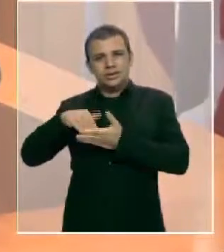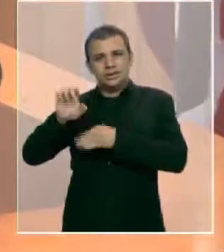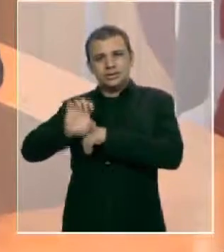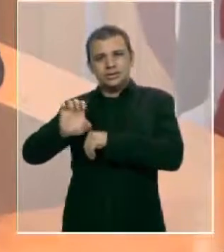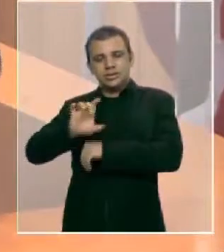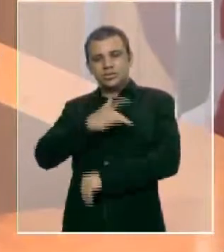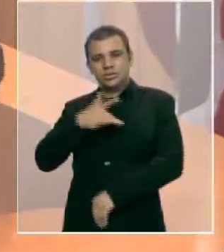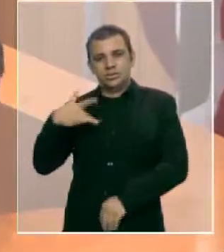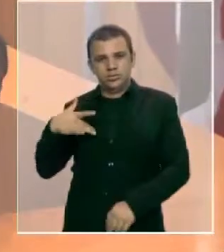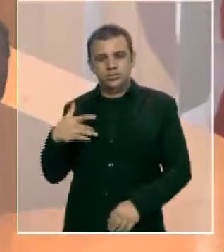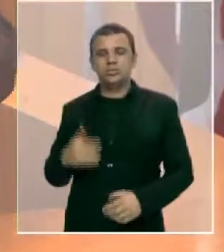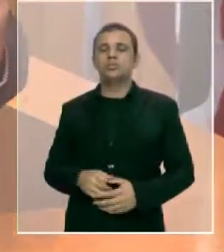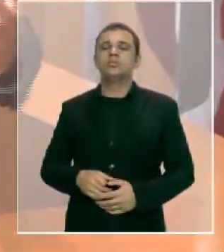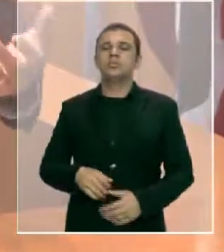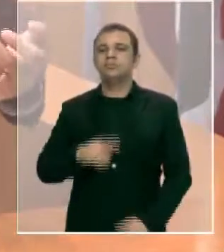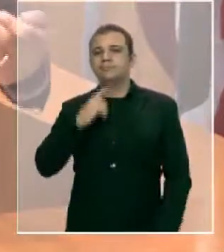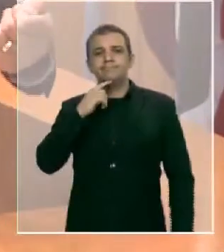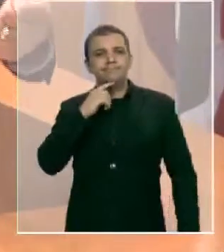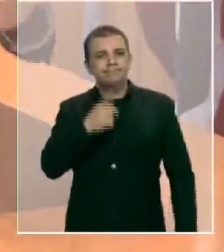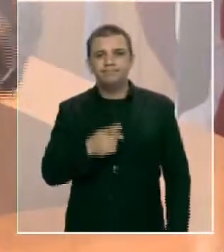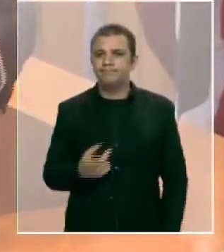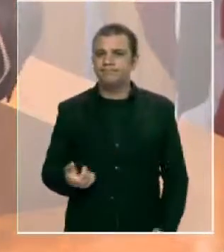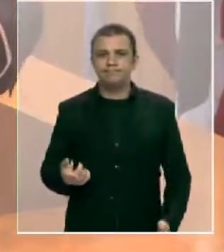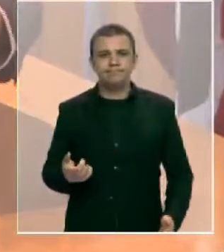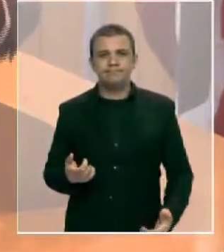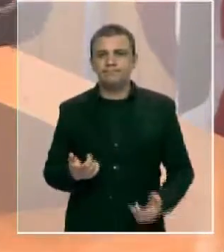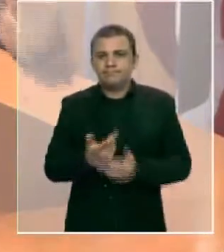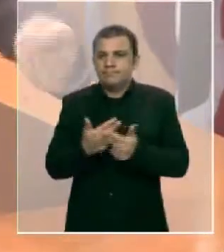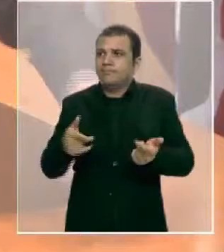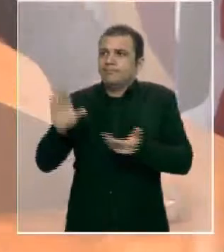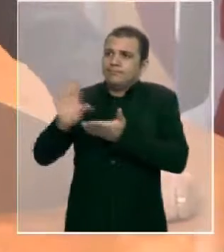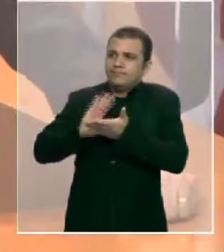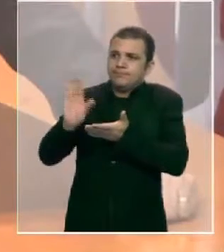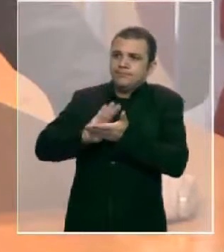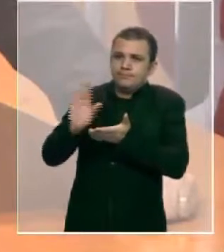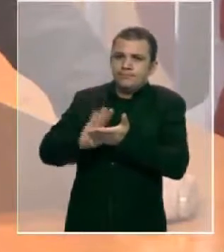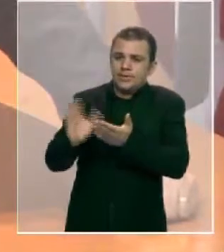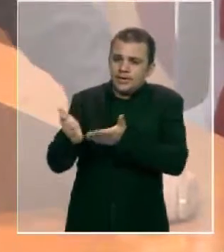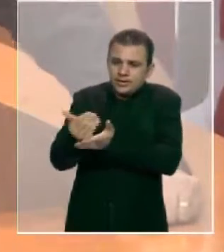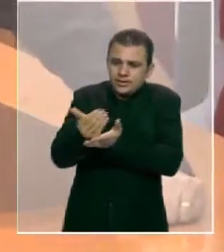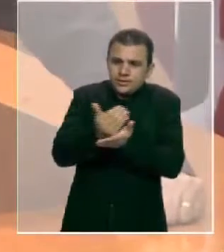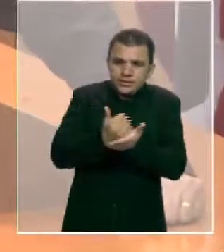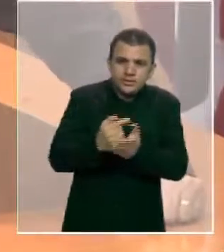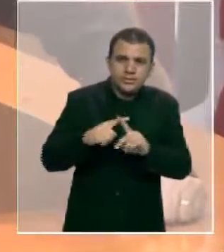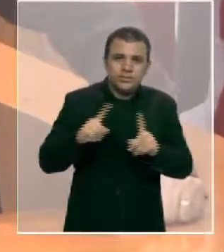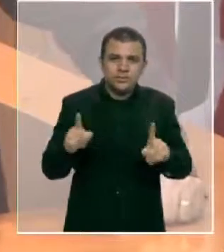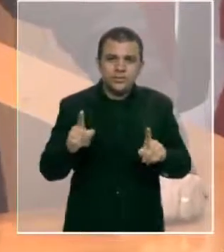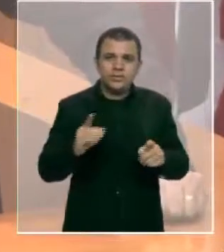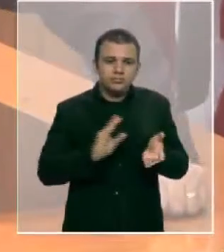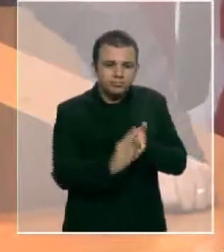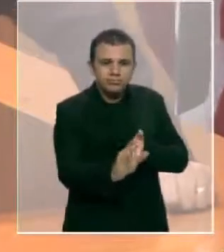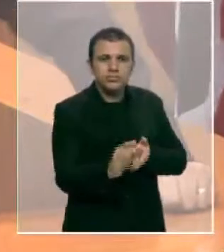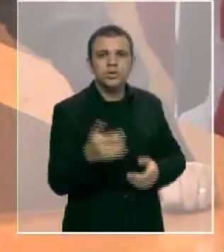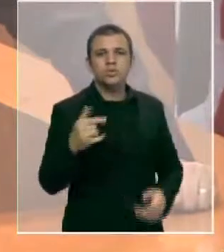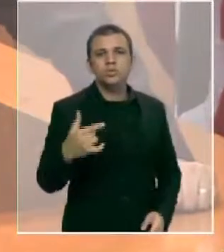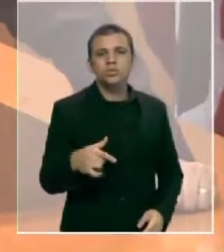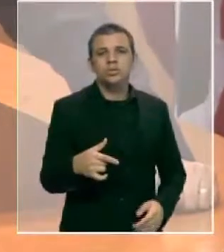Saúde, não conseguia, tudo que se arrecadava não voltava na forma de investimento. E hoje não, o governo do